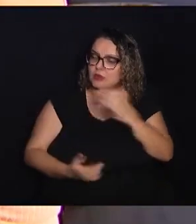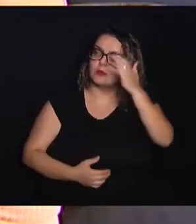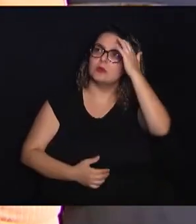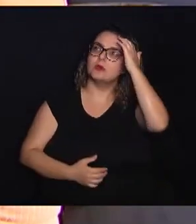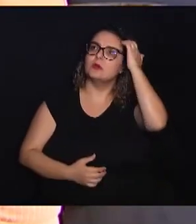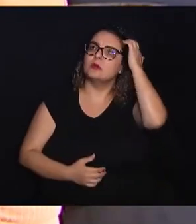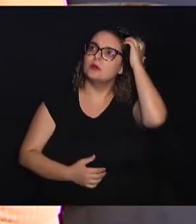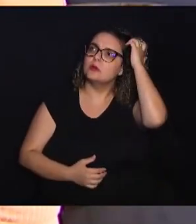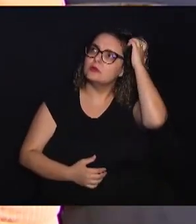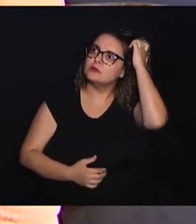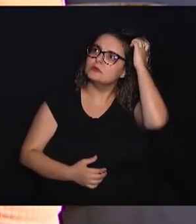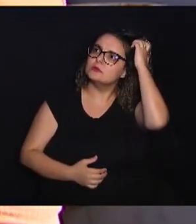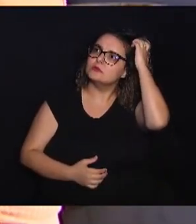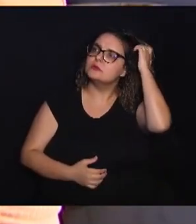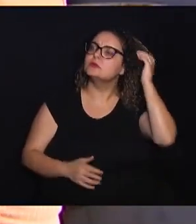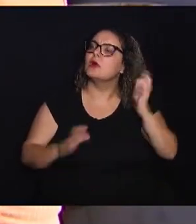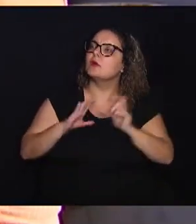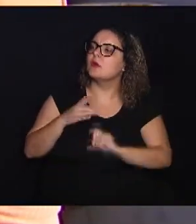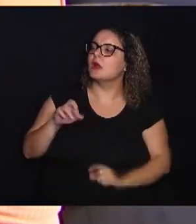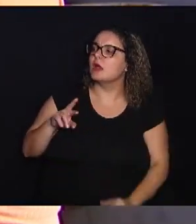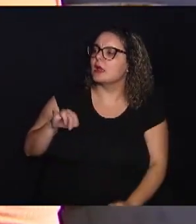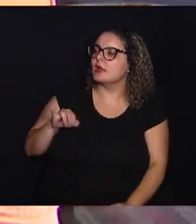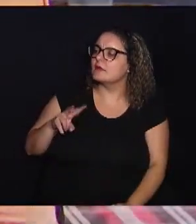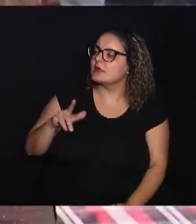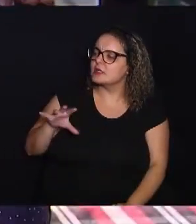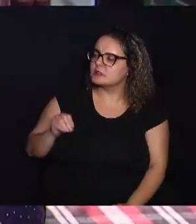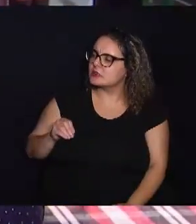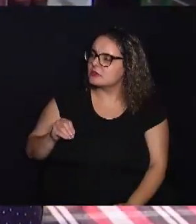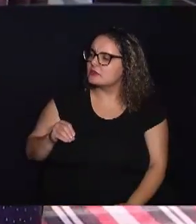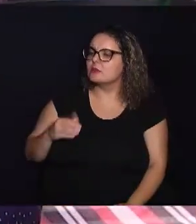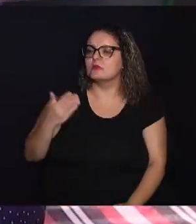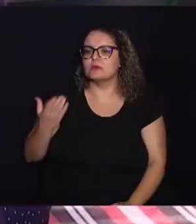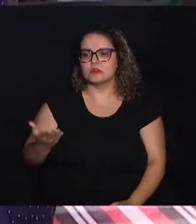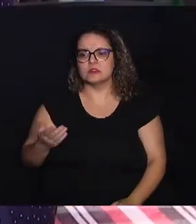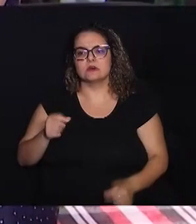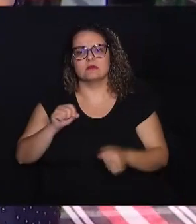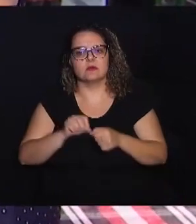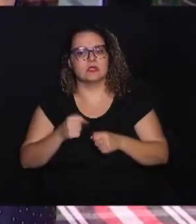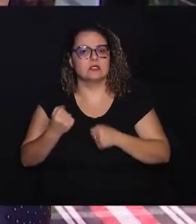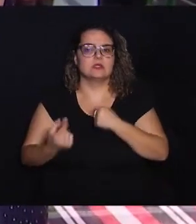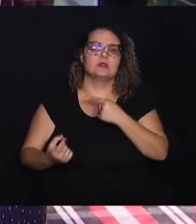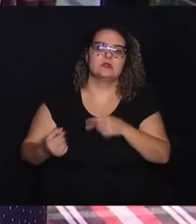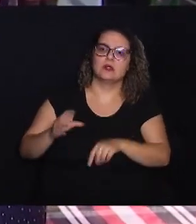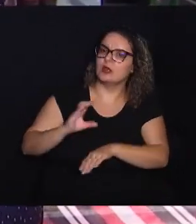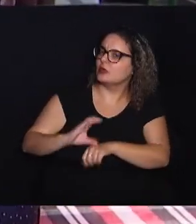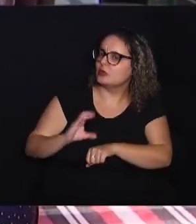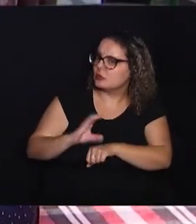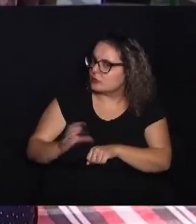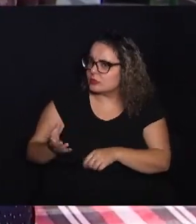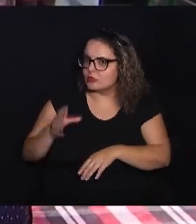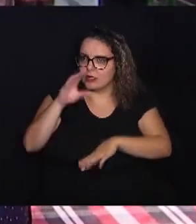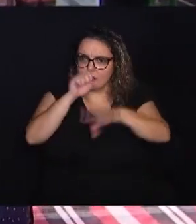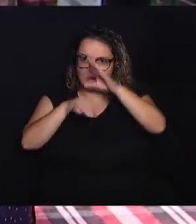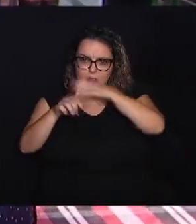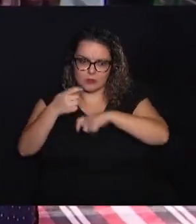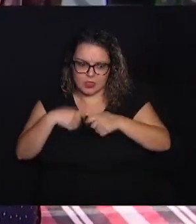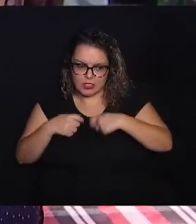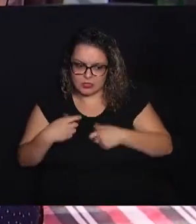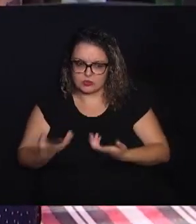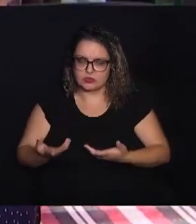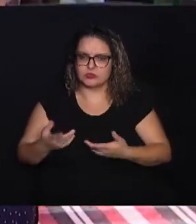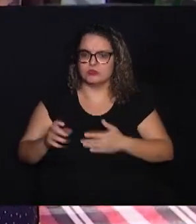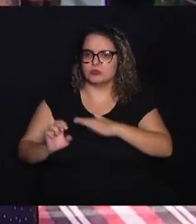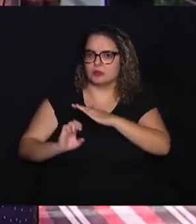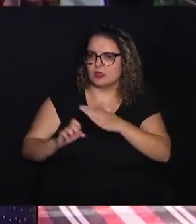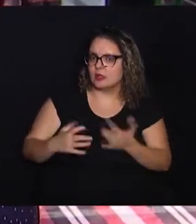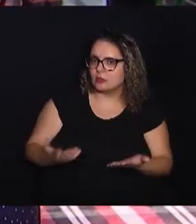na palavra reinvenção, né? Você fez algum curso para você aprender a administrar o